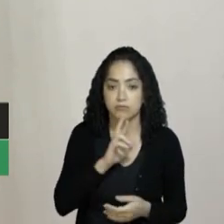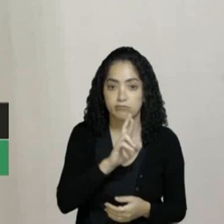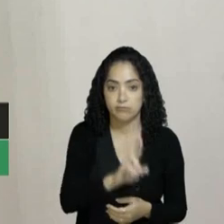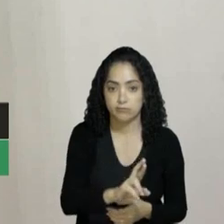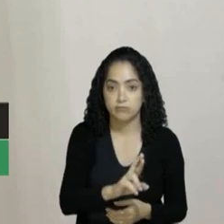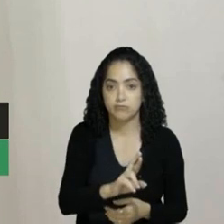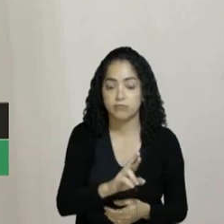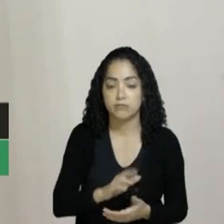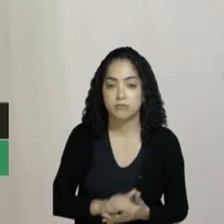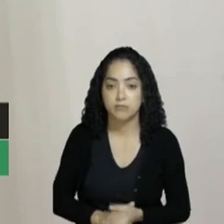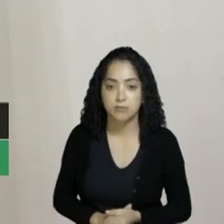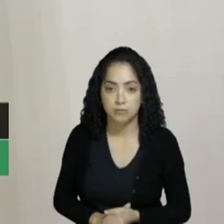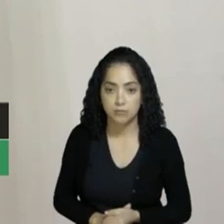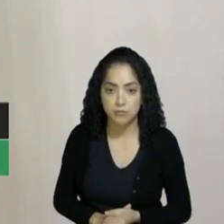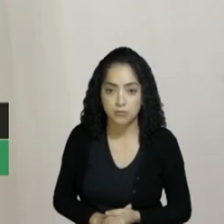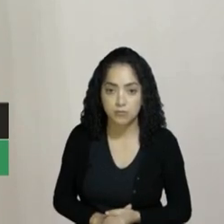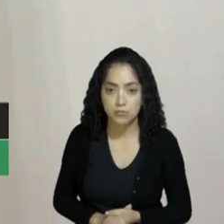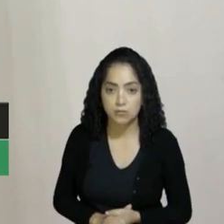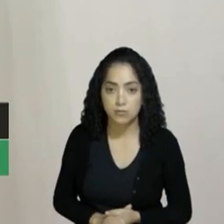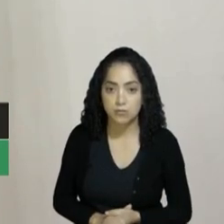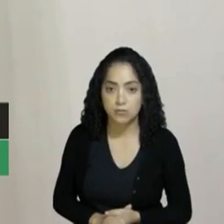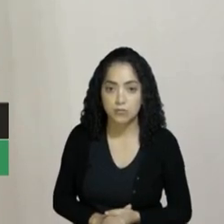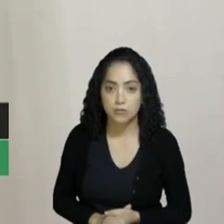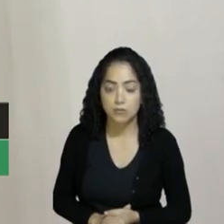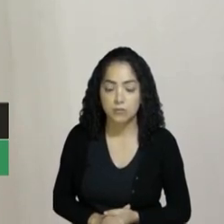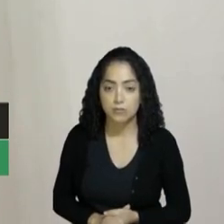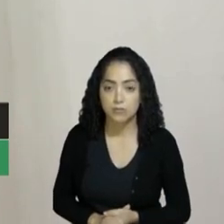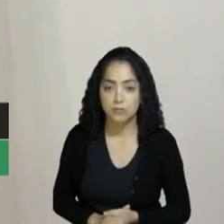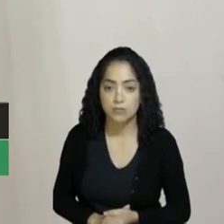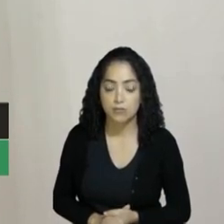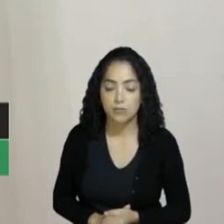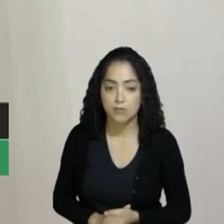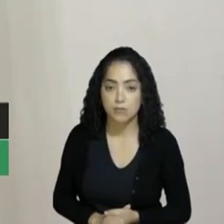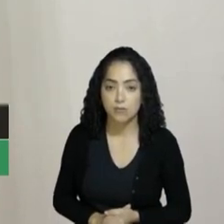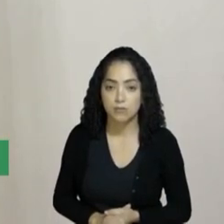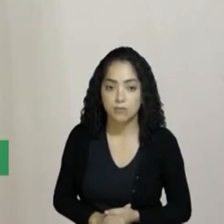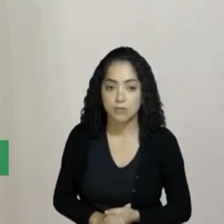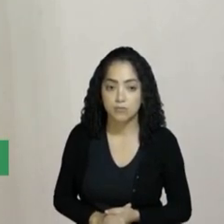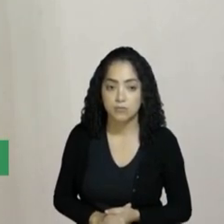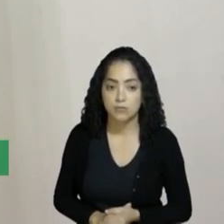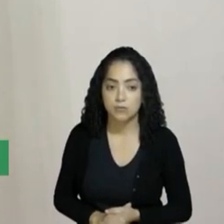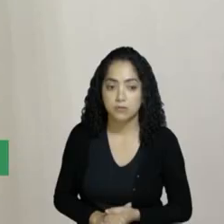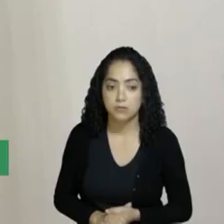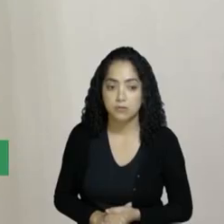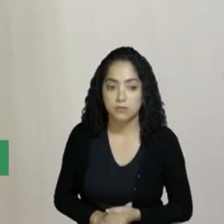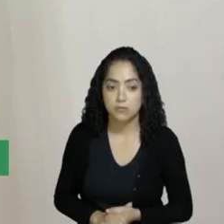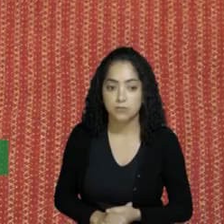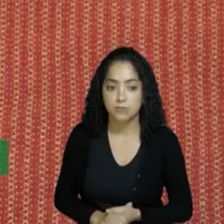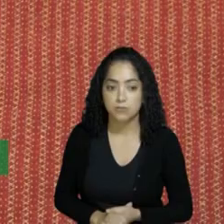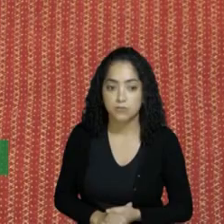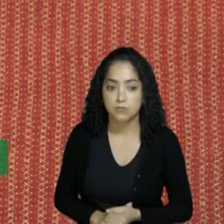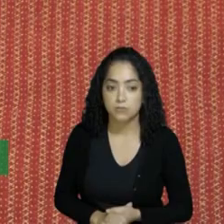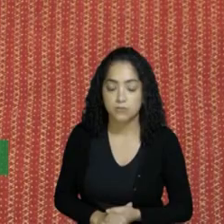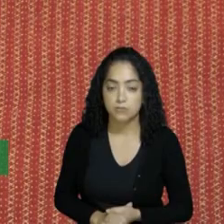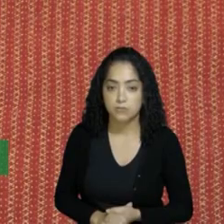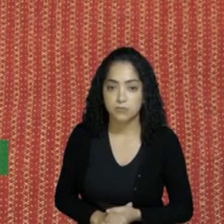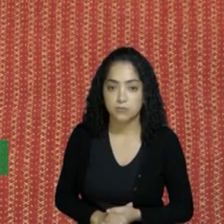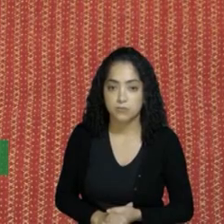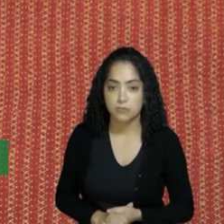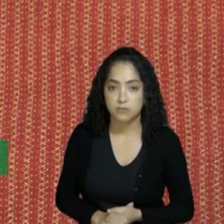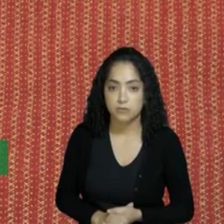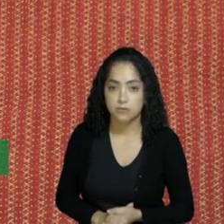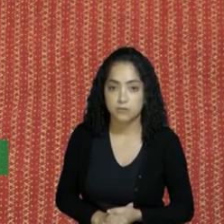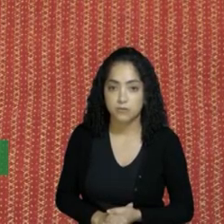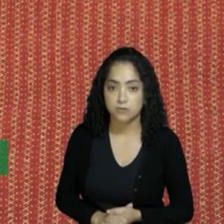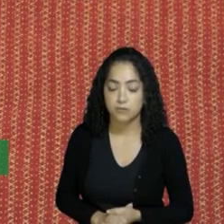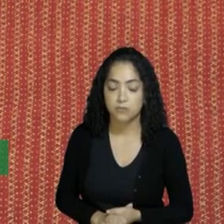menção. Deputado nobre, Antídio. Nobre deputado, parabenizando a sua atitude, bem como também a